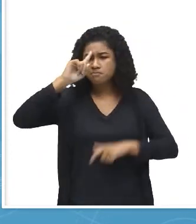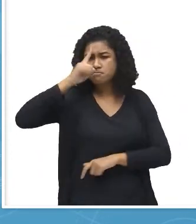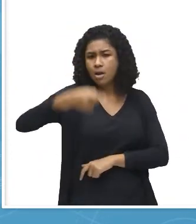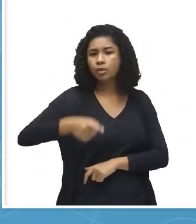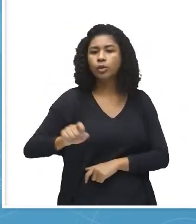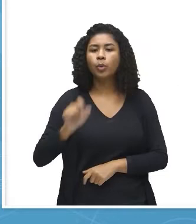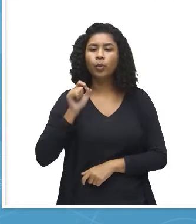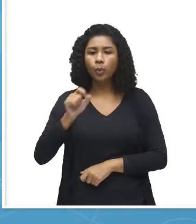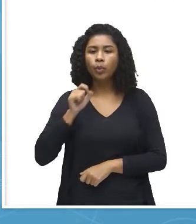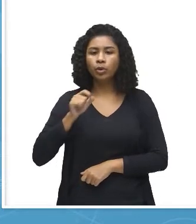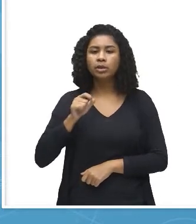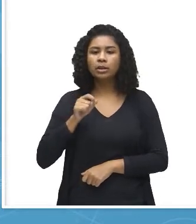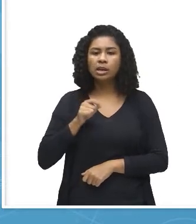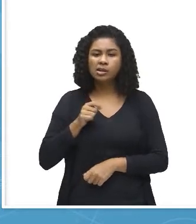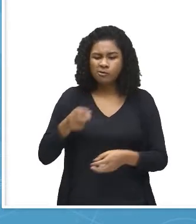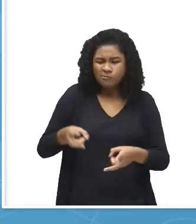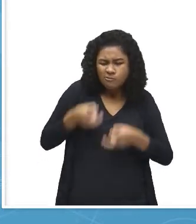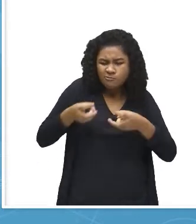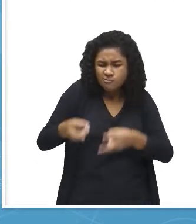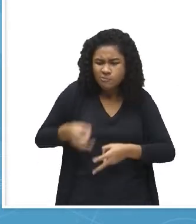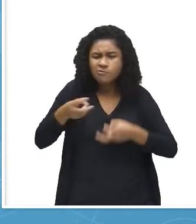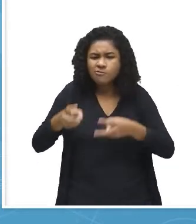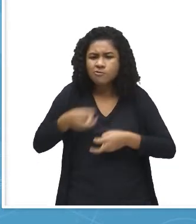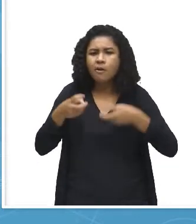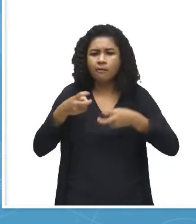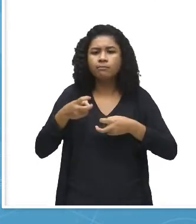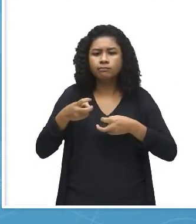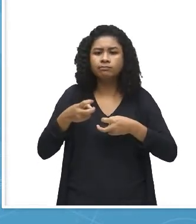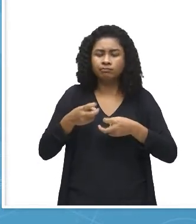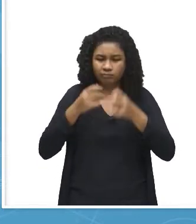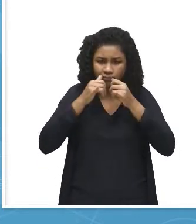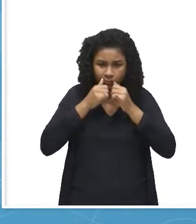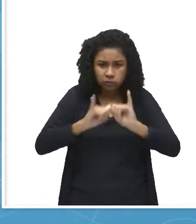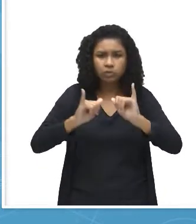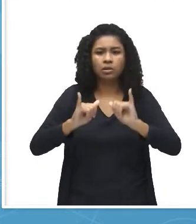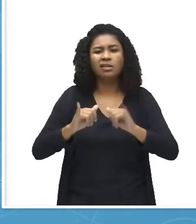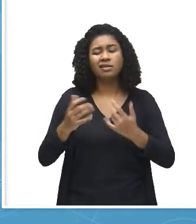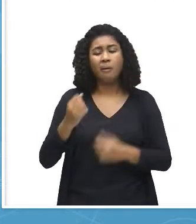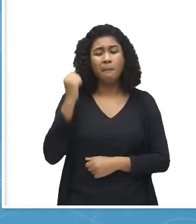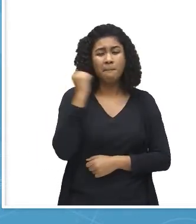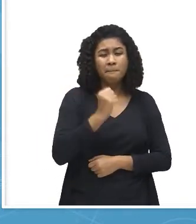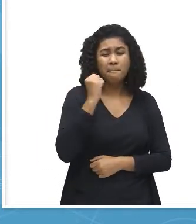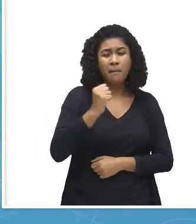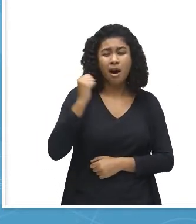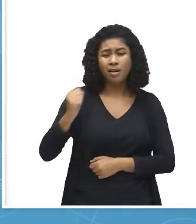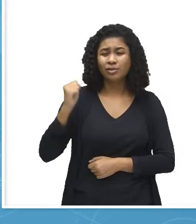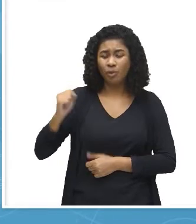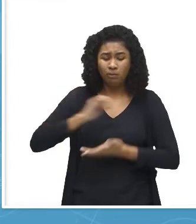extraídos milhares e milhões de marfins, resultando no extermínio de vários